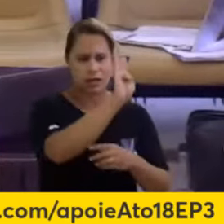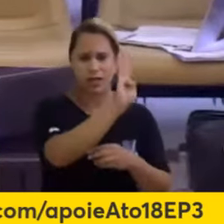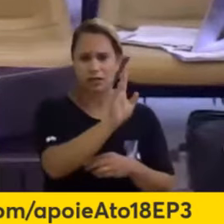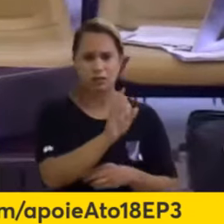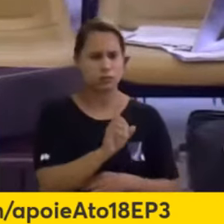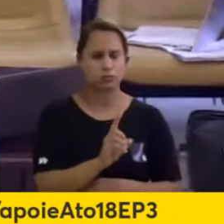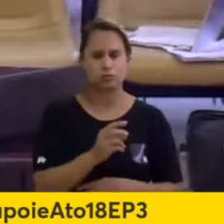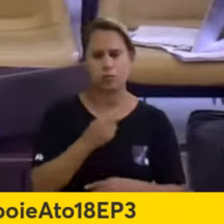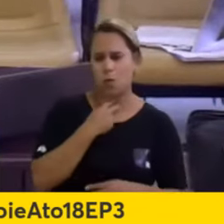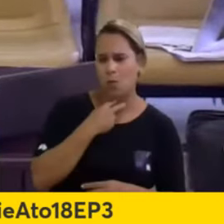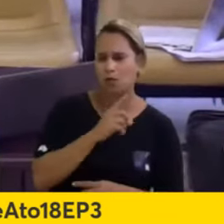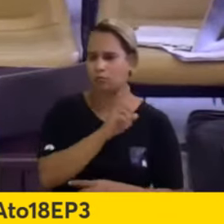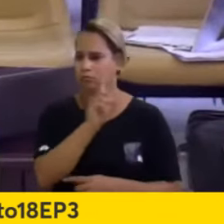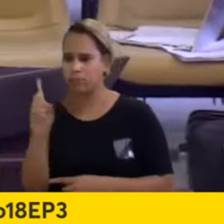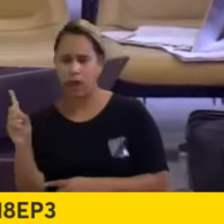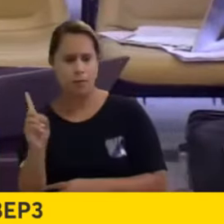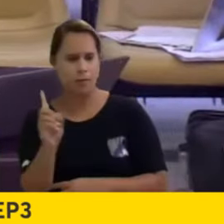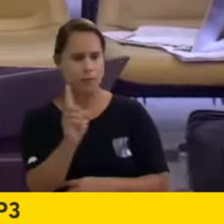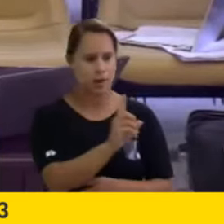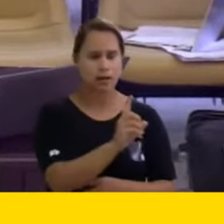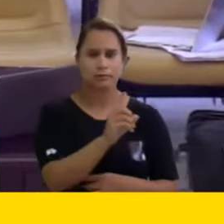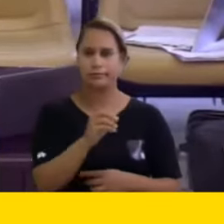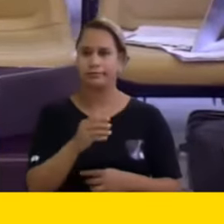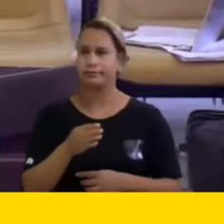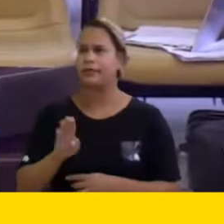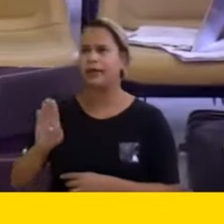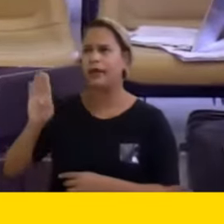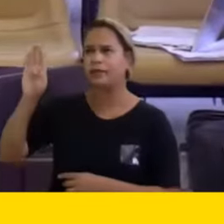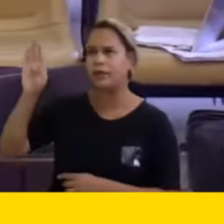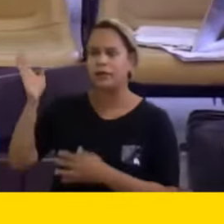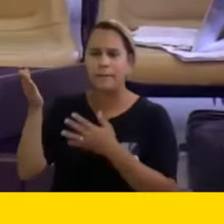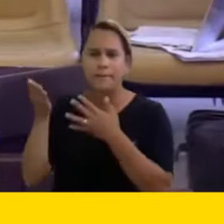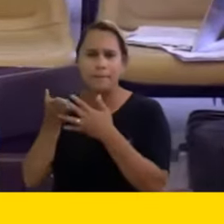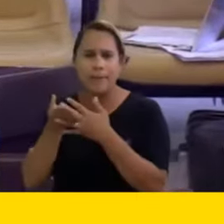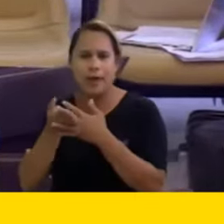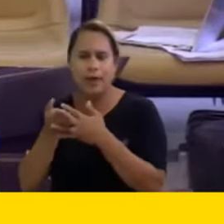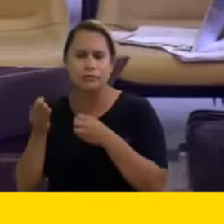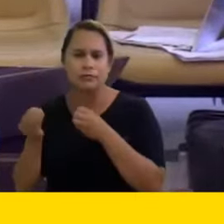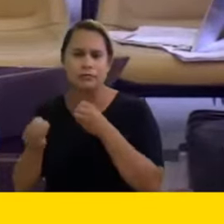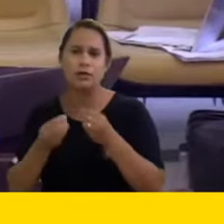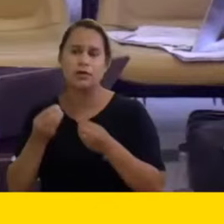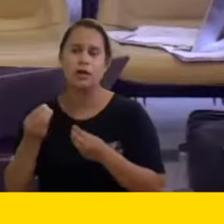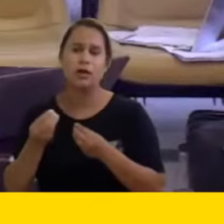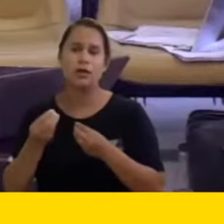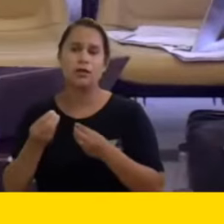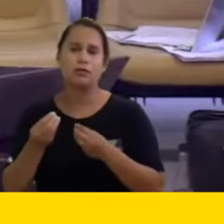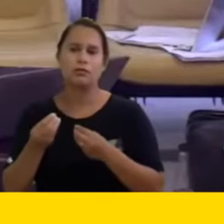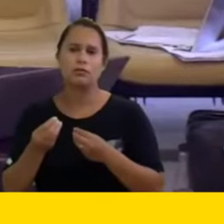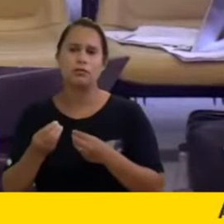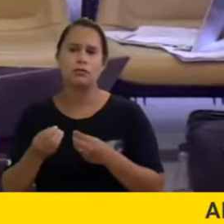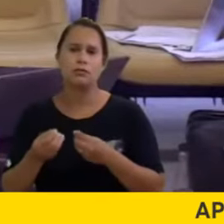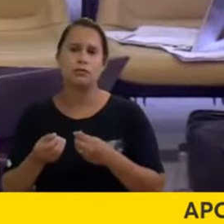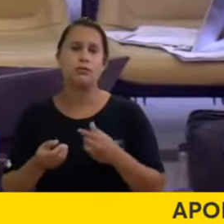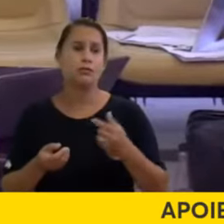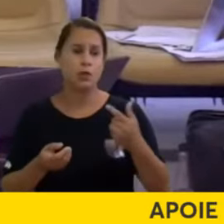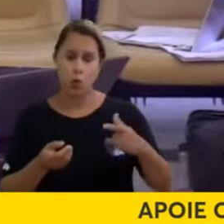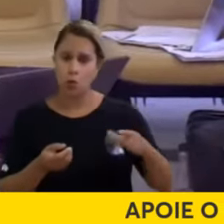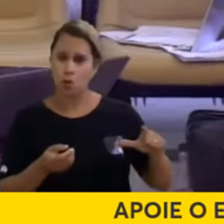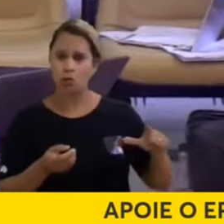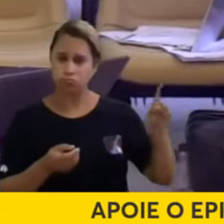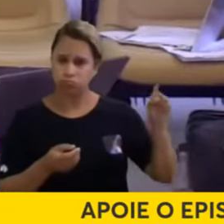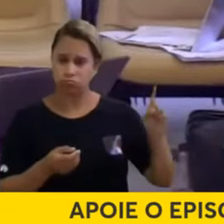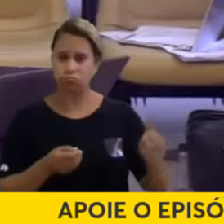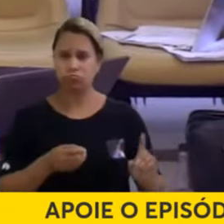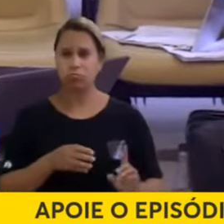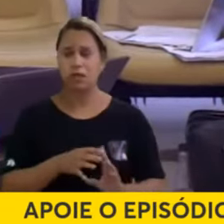se fala se falou muito em candidato médio quem era o outro candidato ameaçado de morte pelo PCC só ele portanto como é que você vai comparar